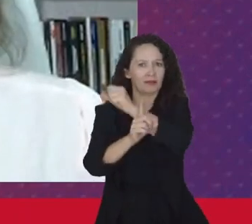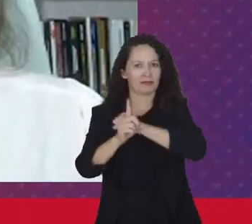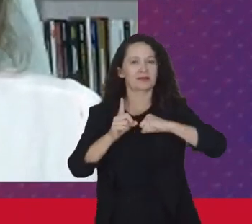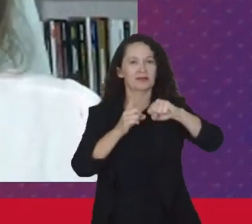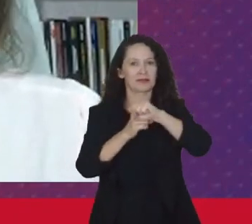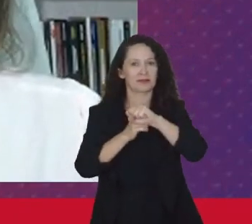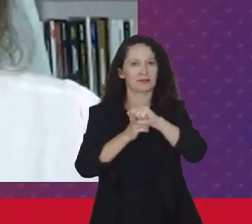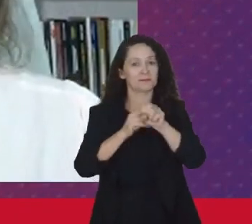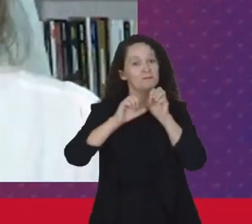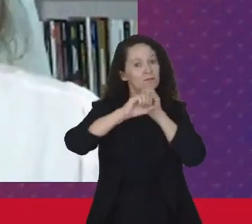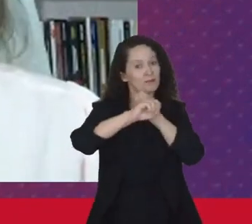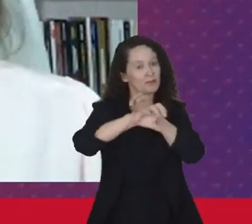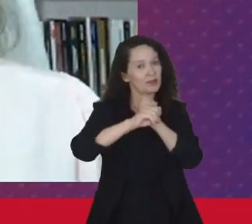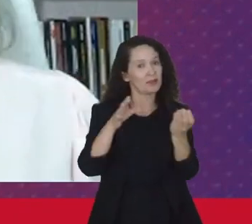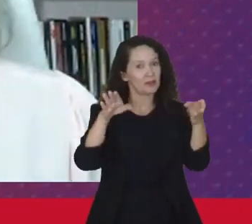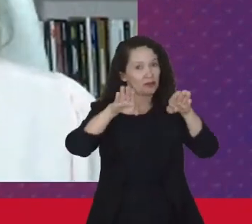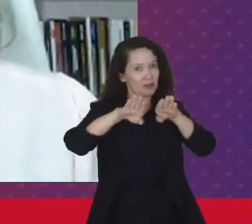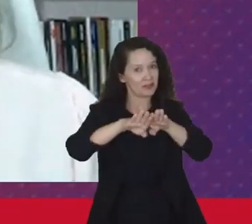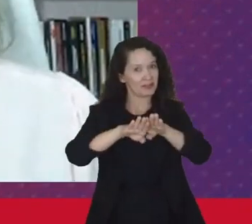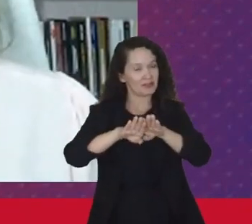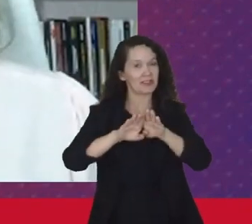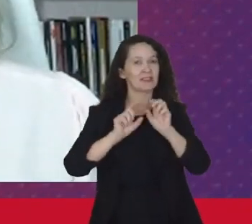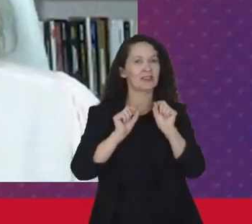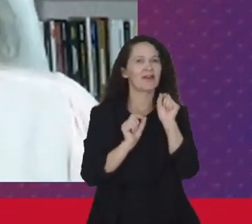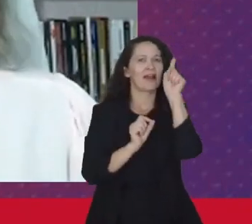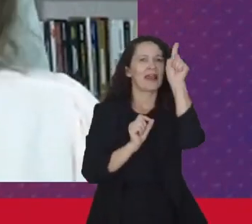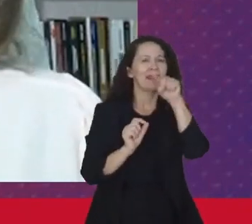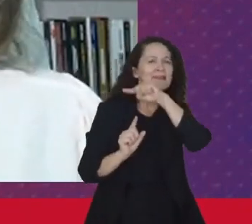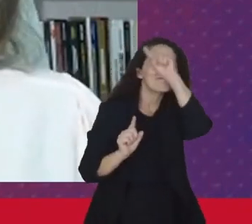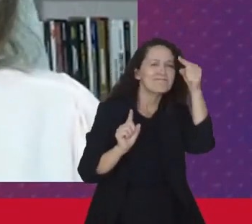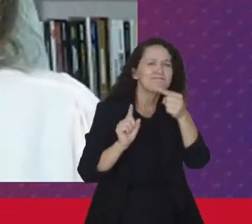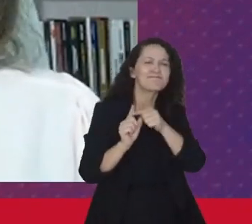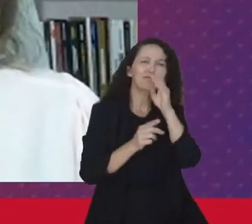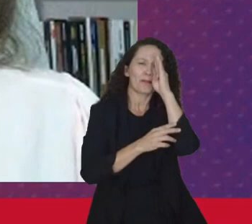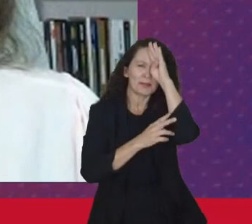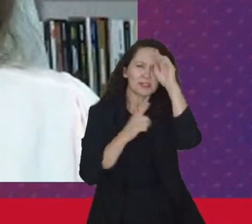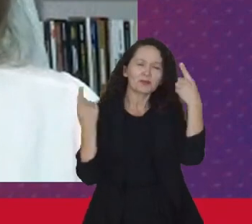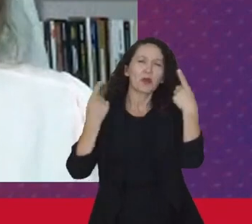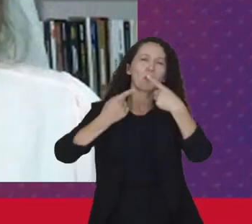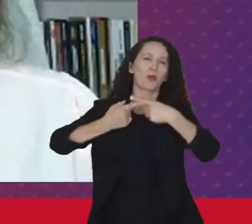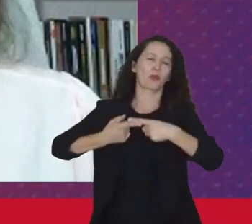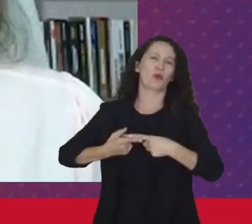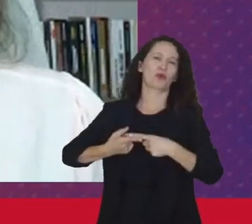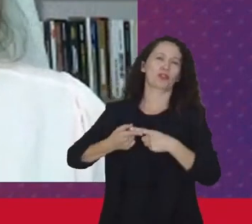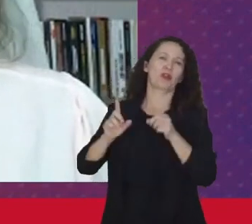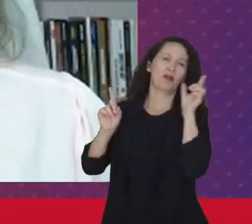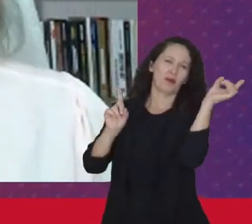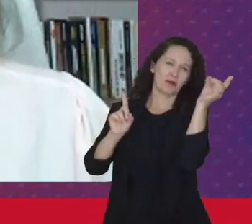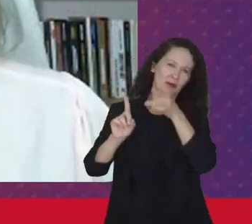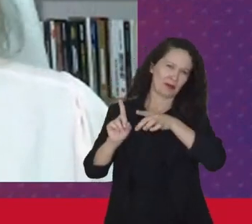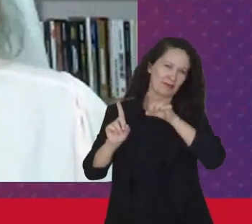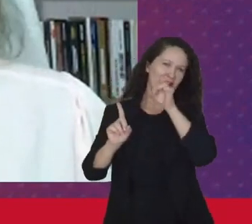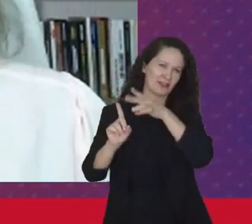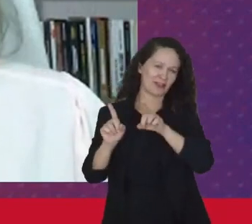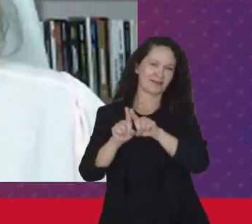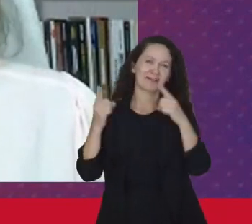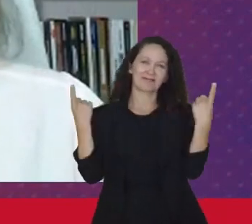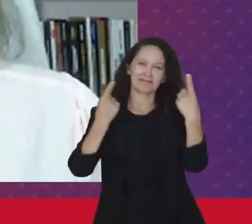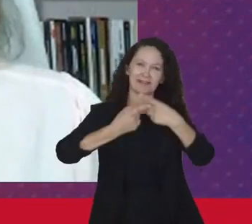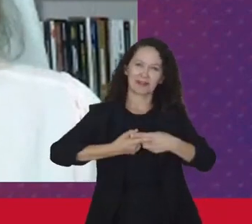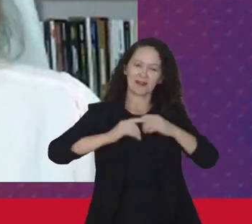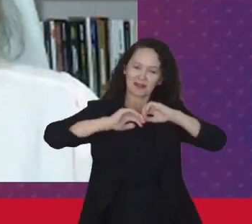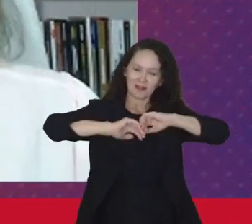A educação inclusiva, ela é então considerada determinante para combater o capacitismo e para combater